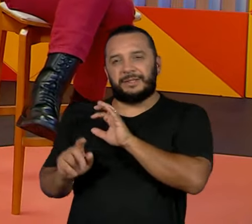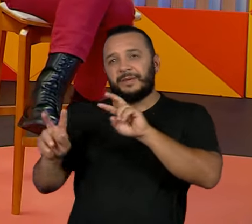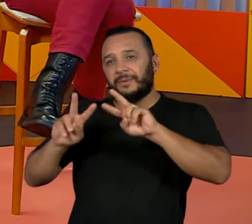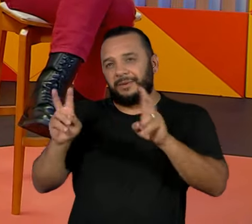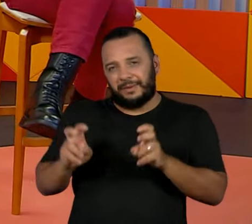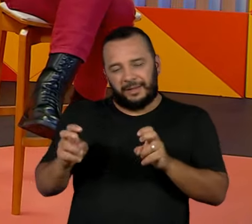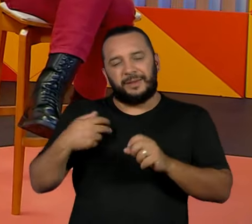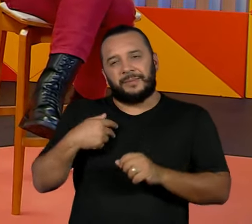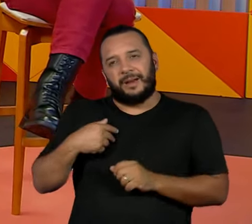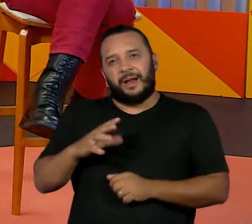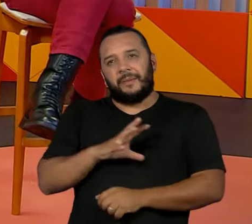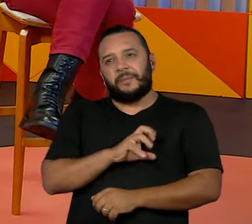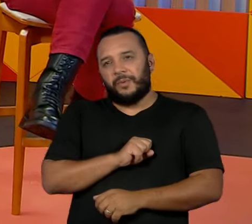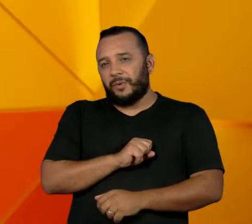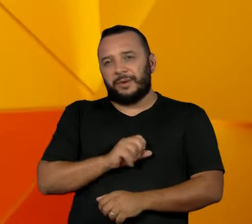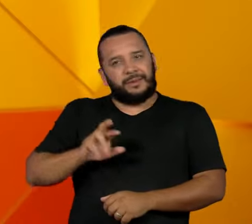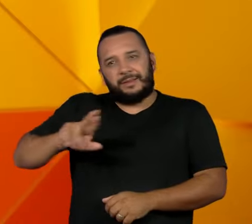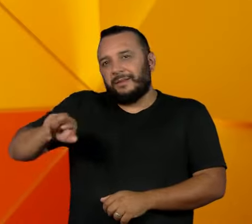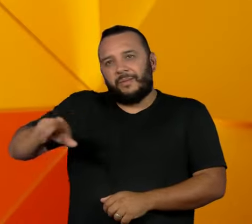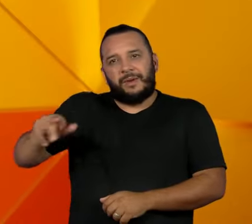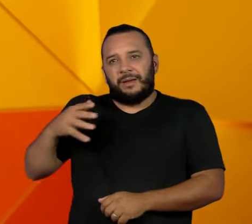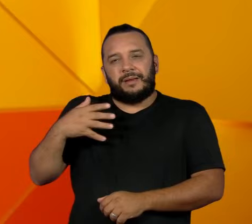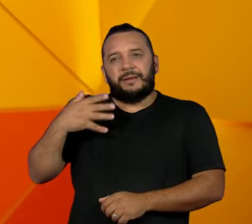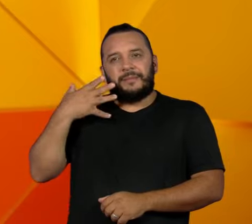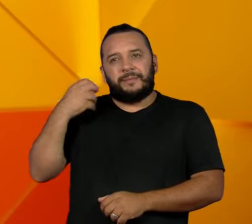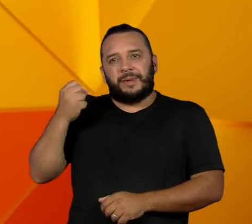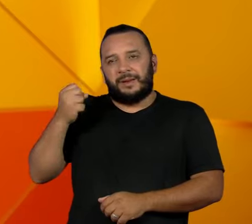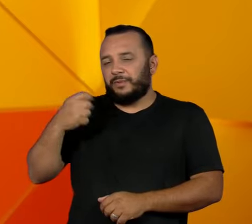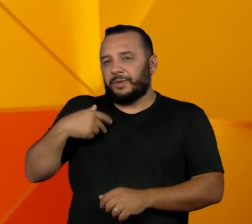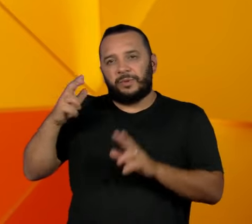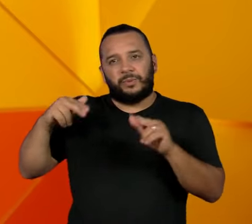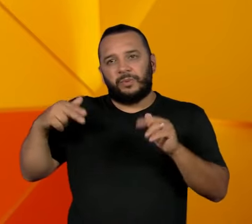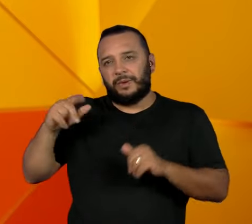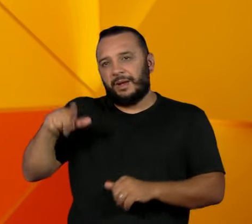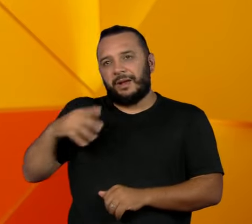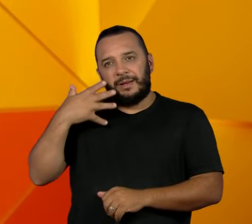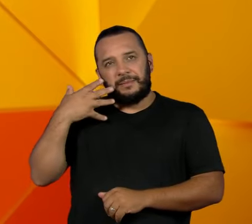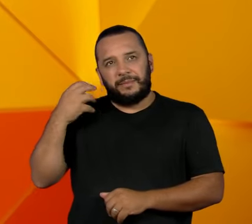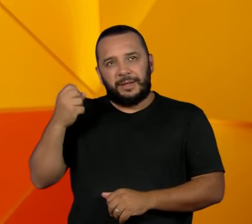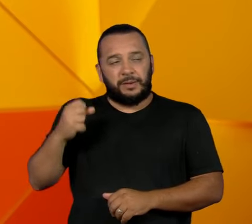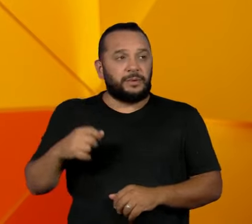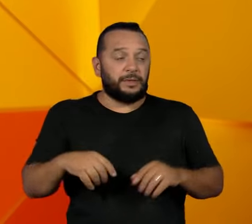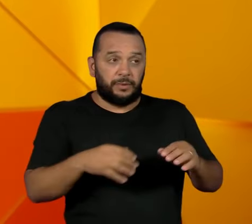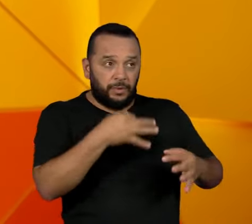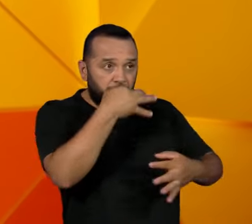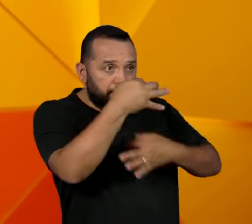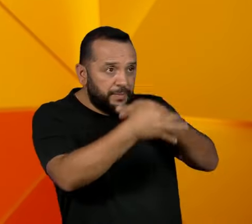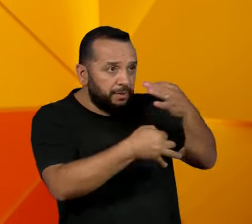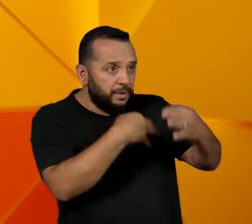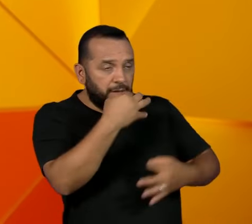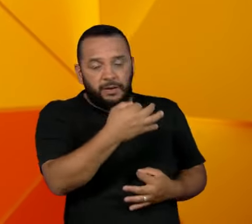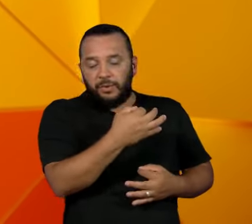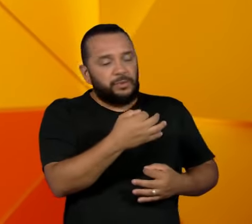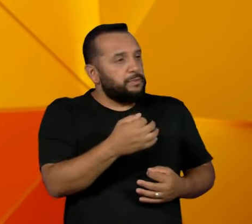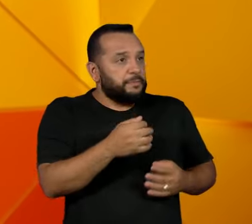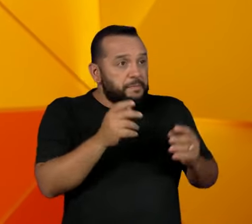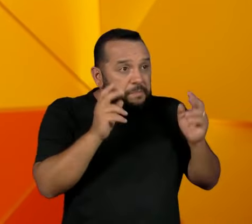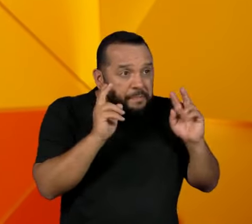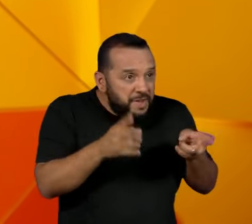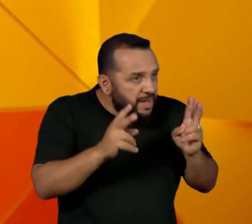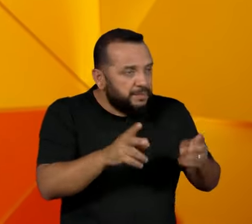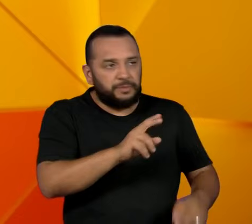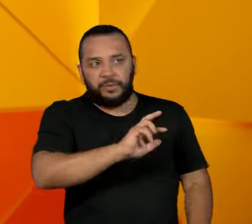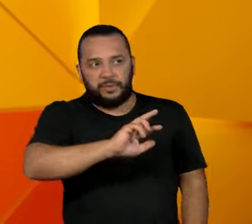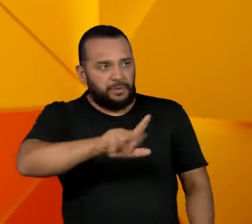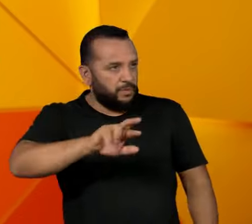brancos que e que não. Nunca serão brancos. E as nossas narrativas nunca serão as mesmas. Nunca serão porque a gente está num grupo onde a gente precisa falar